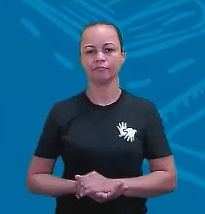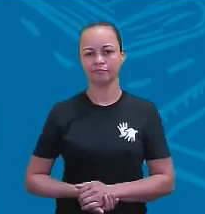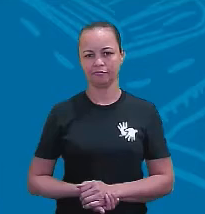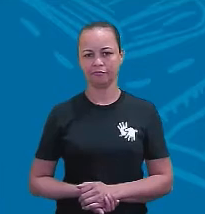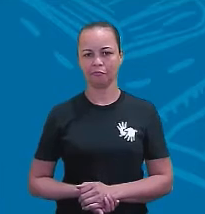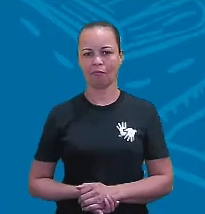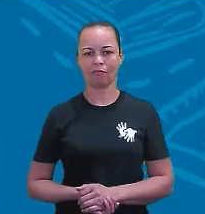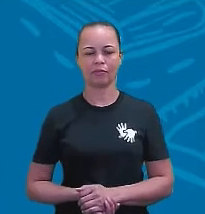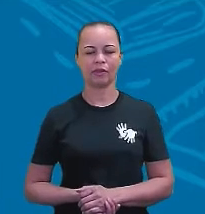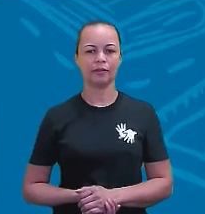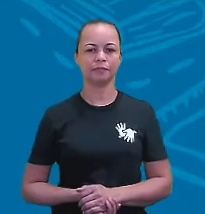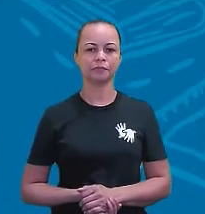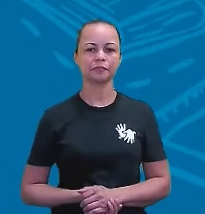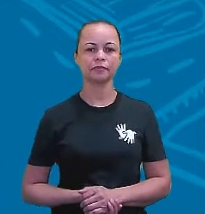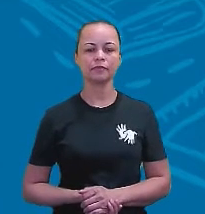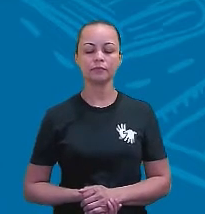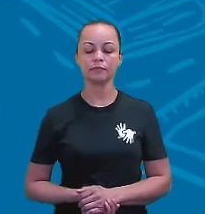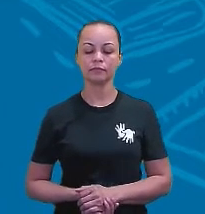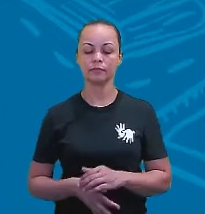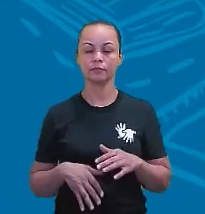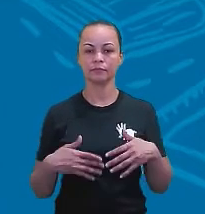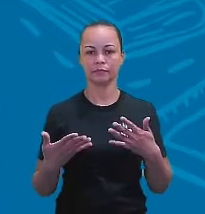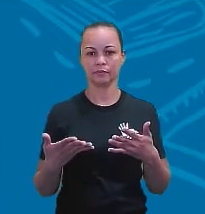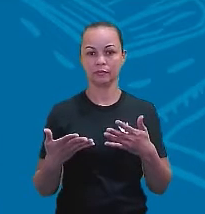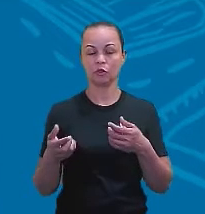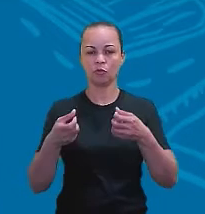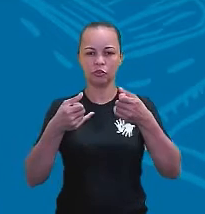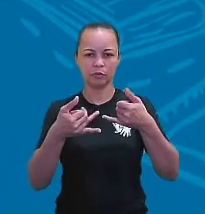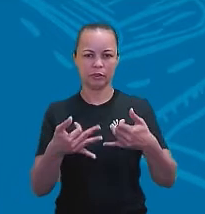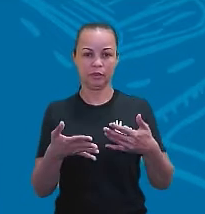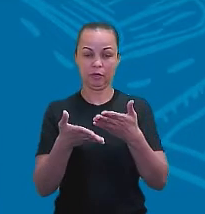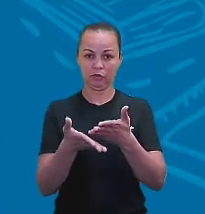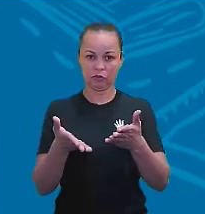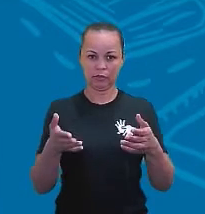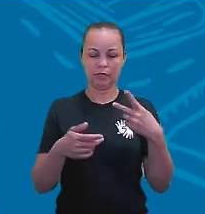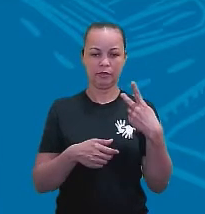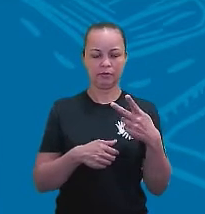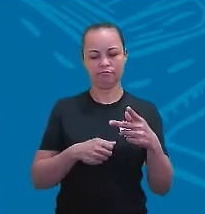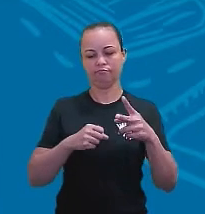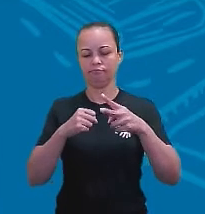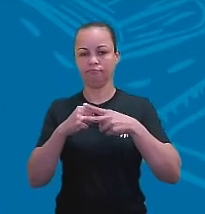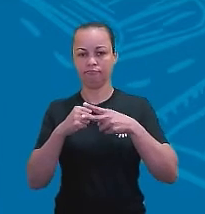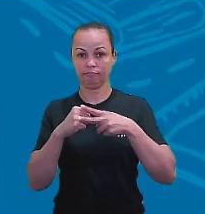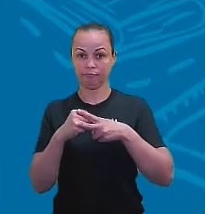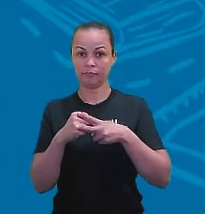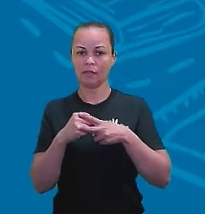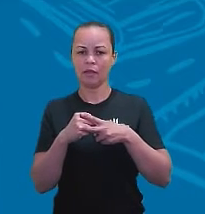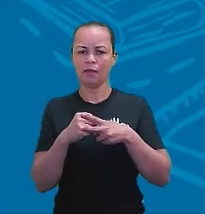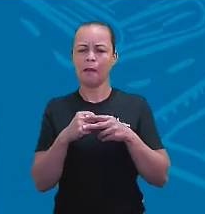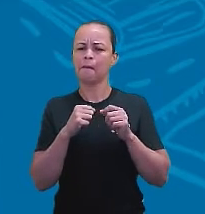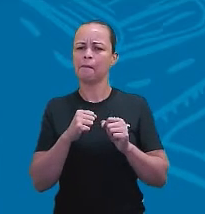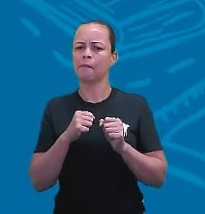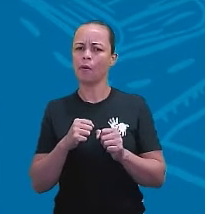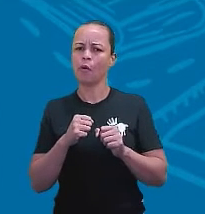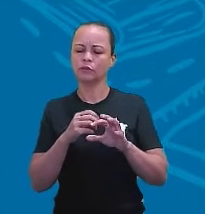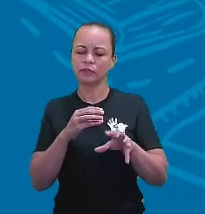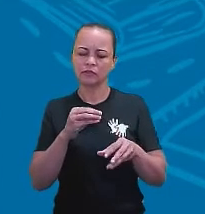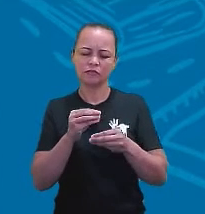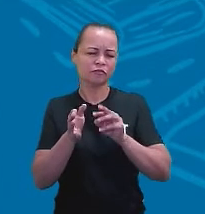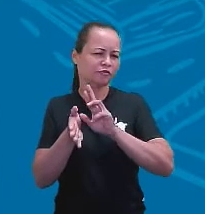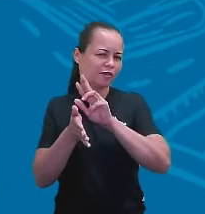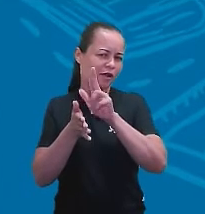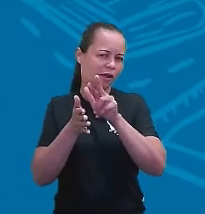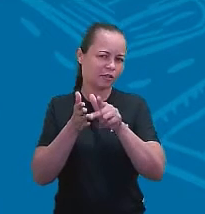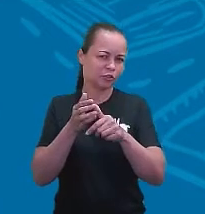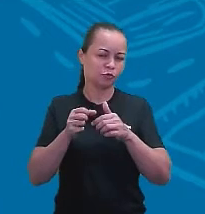certo? Bom, gente, como eu falei para vocês, esse é um verbo que pode ser empregado em